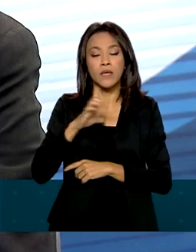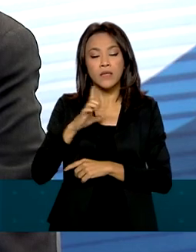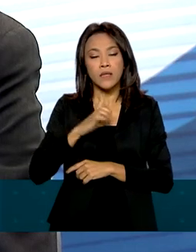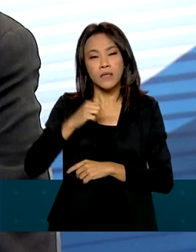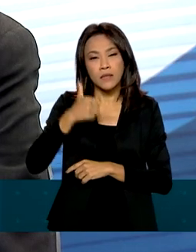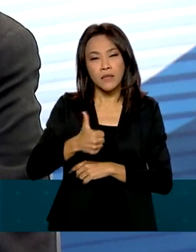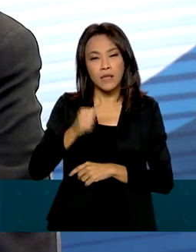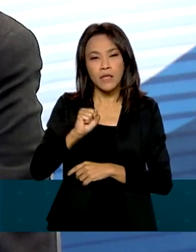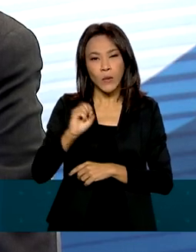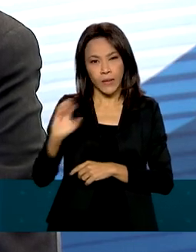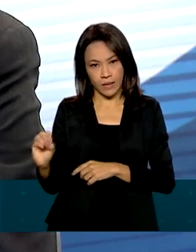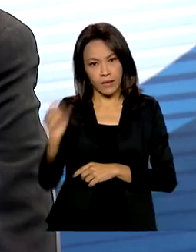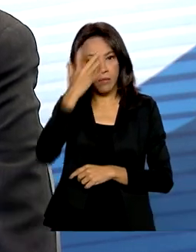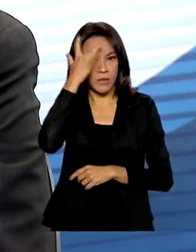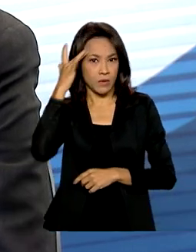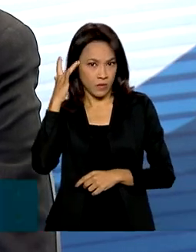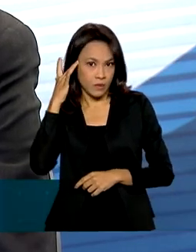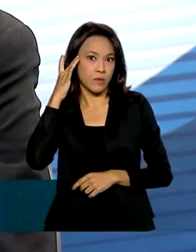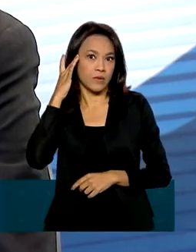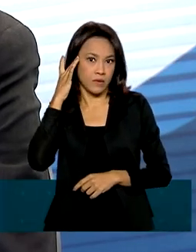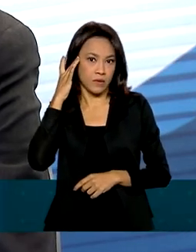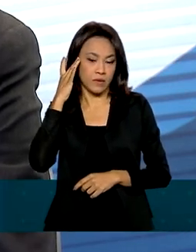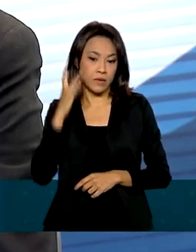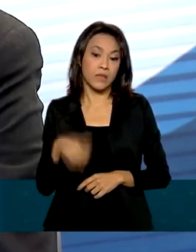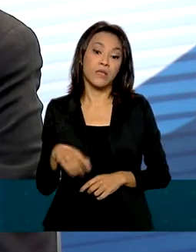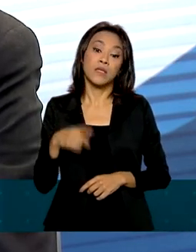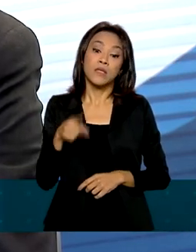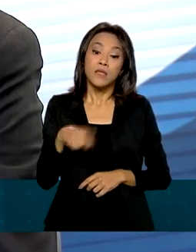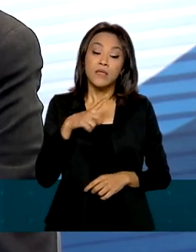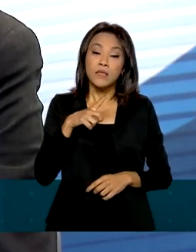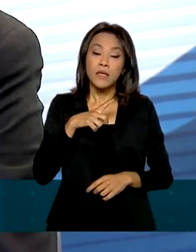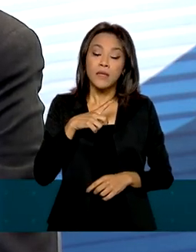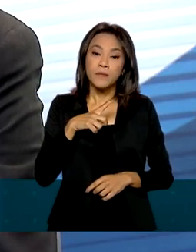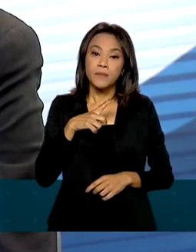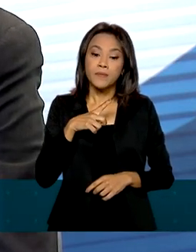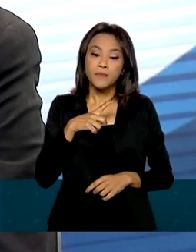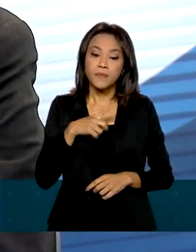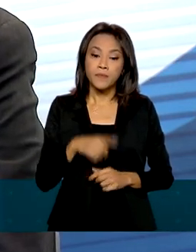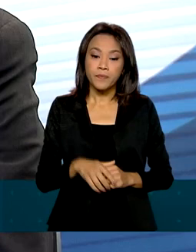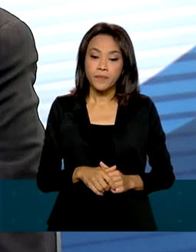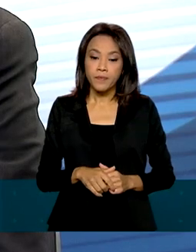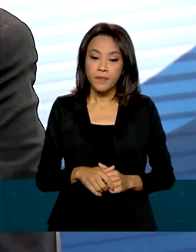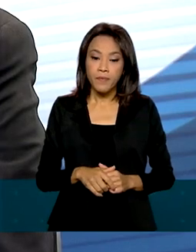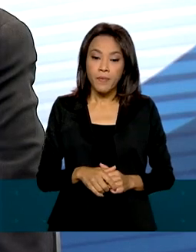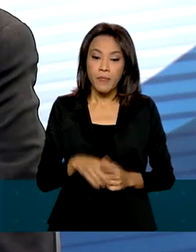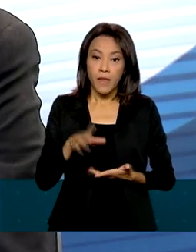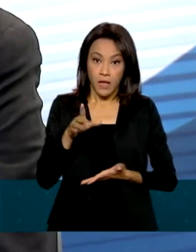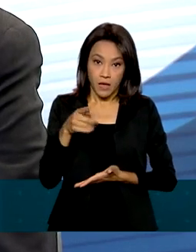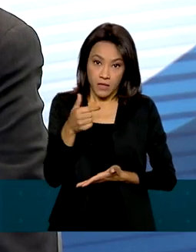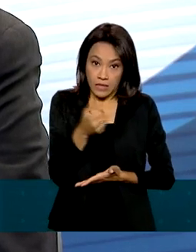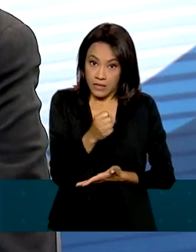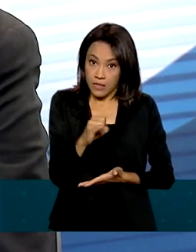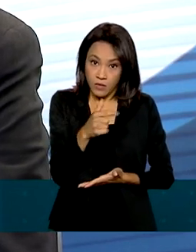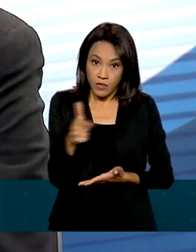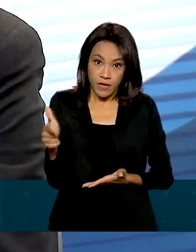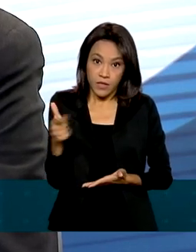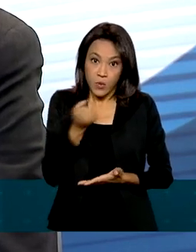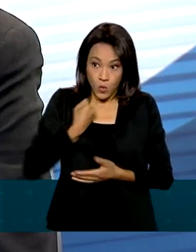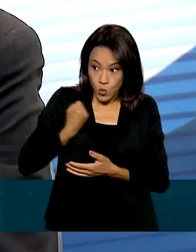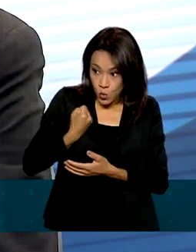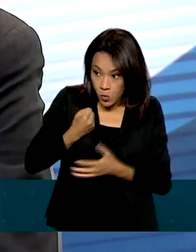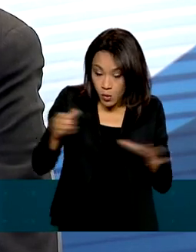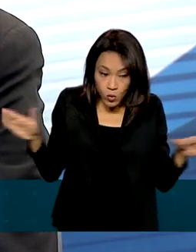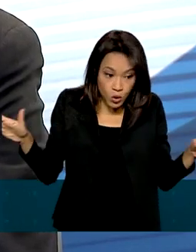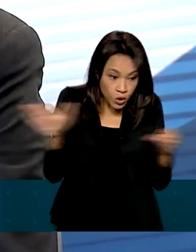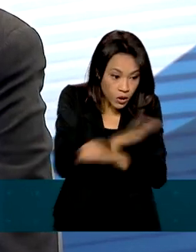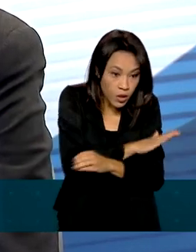de 180 passageiros, por requisito de certificação, ela, ainda que não tivesse a quantidade de passageiros completa